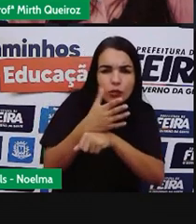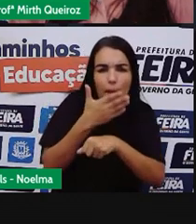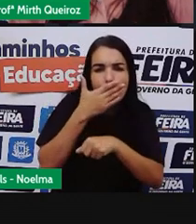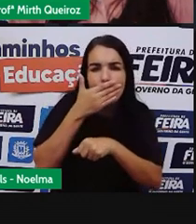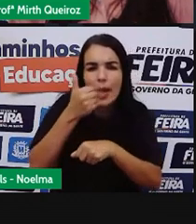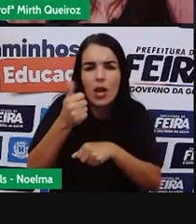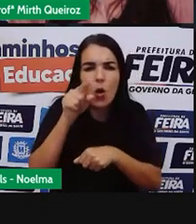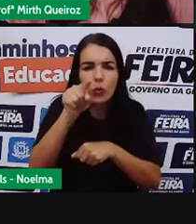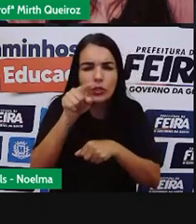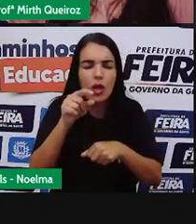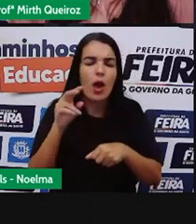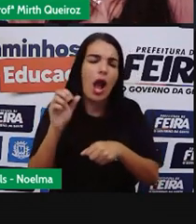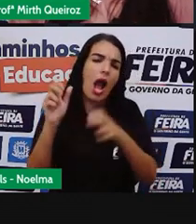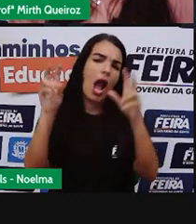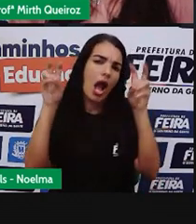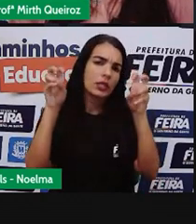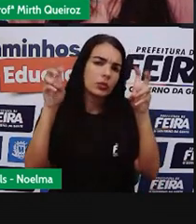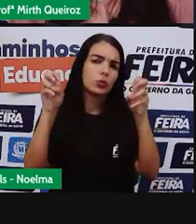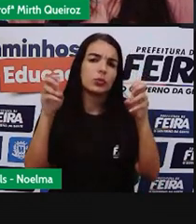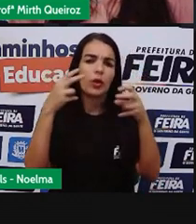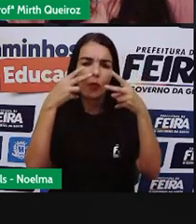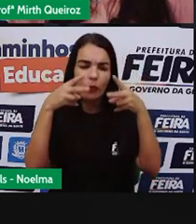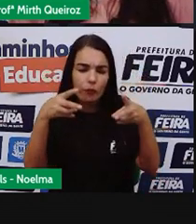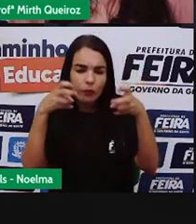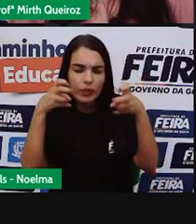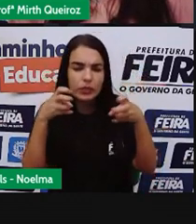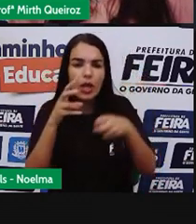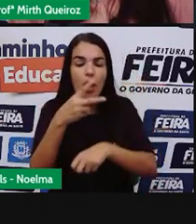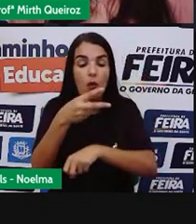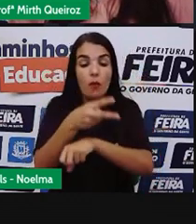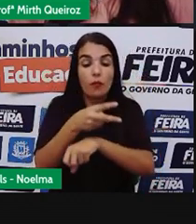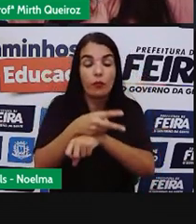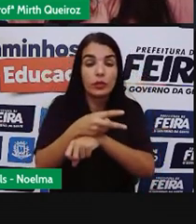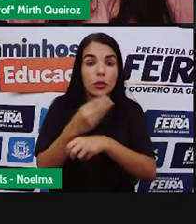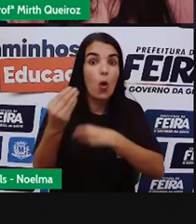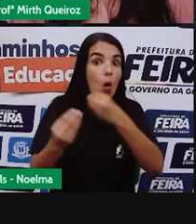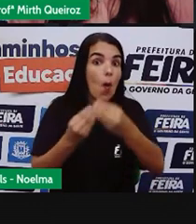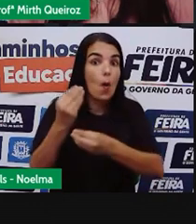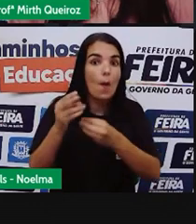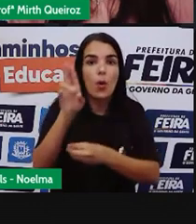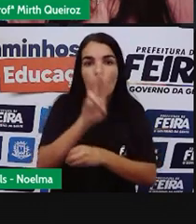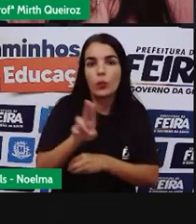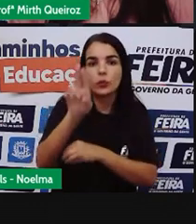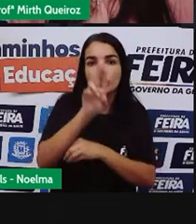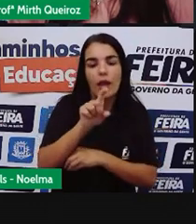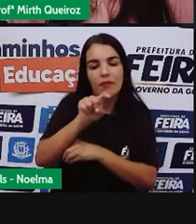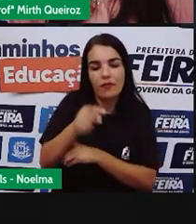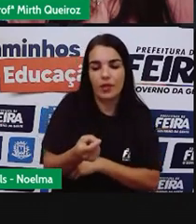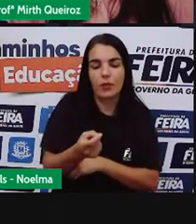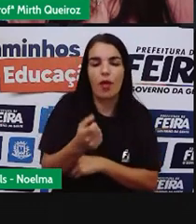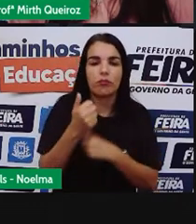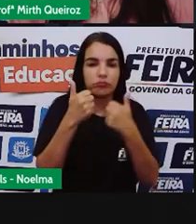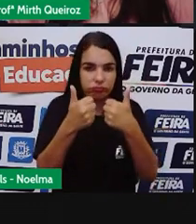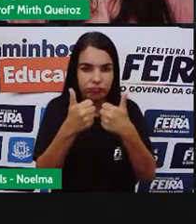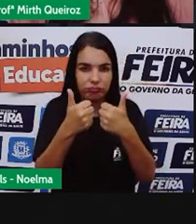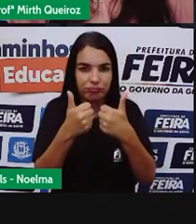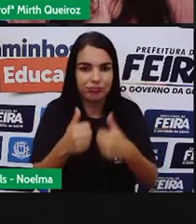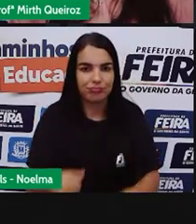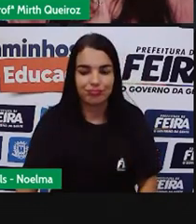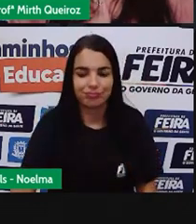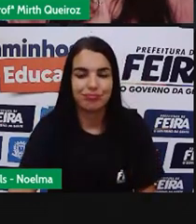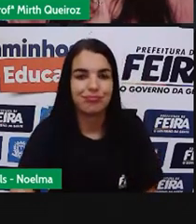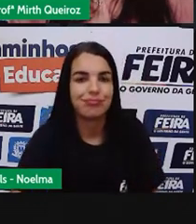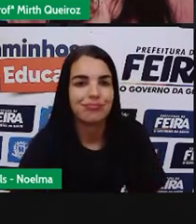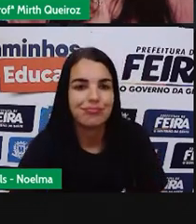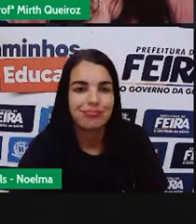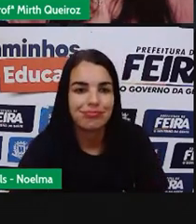mais sobre esse assunto, vendo um vídeo aqui sobre como usar a vírgula. Oi, tudo